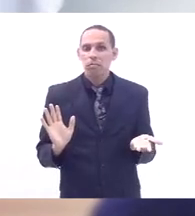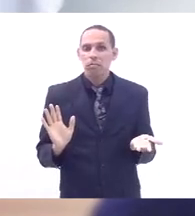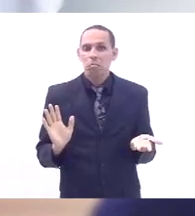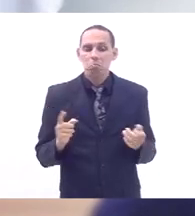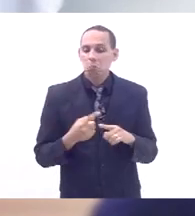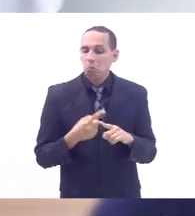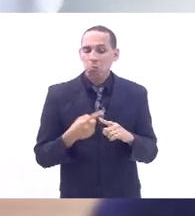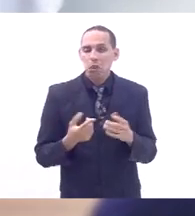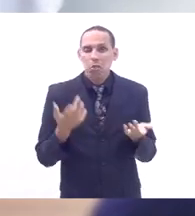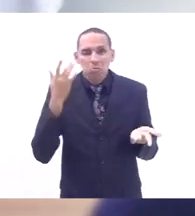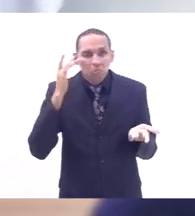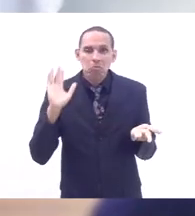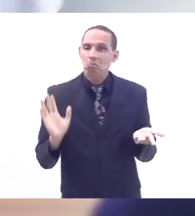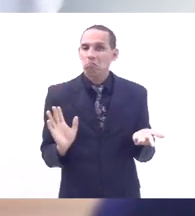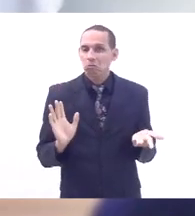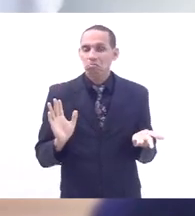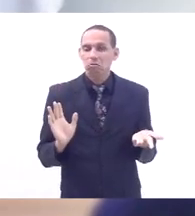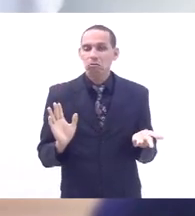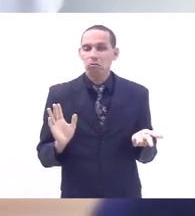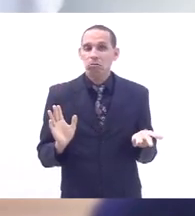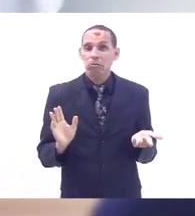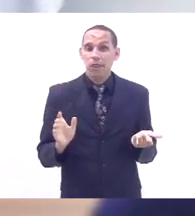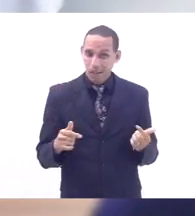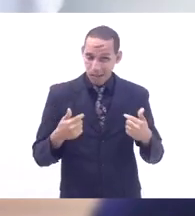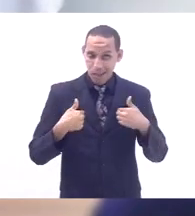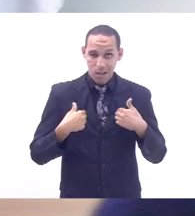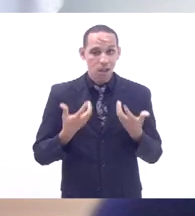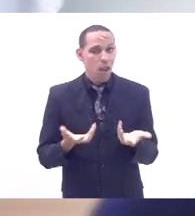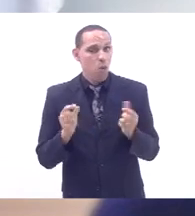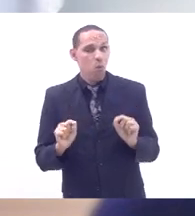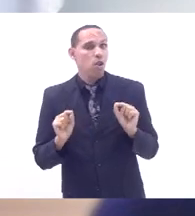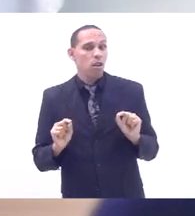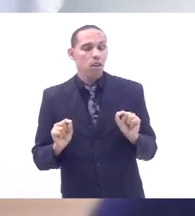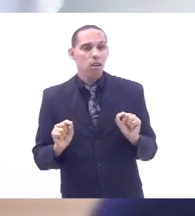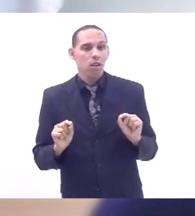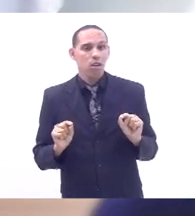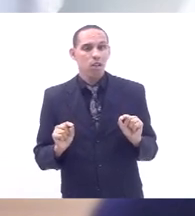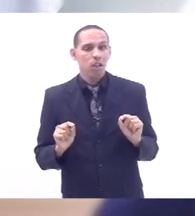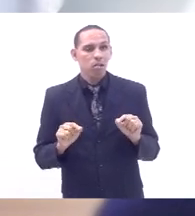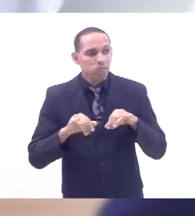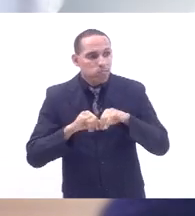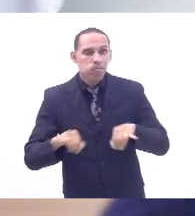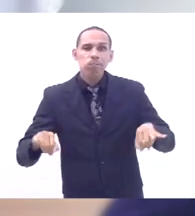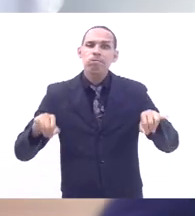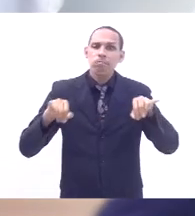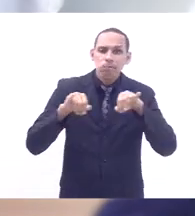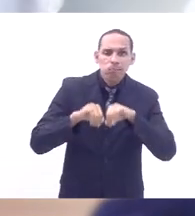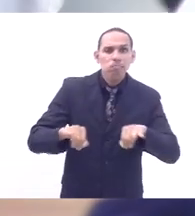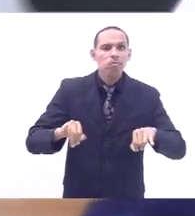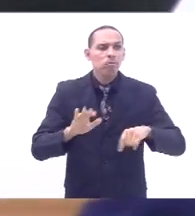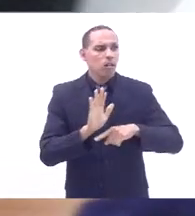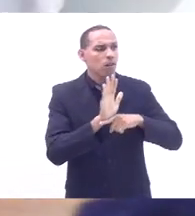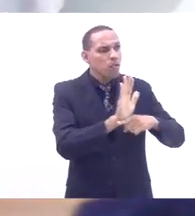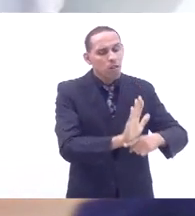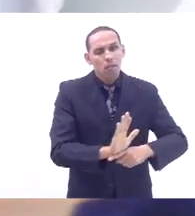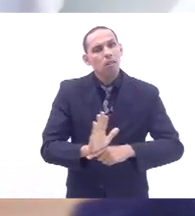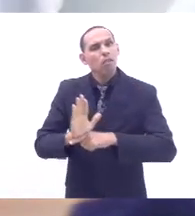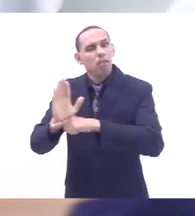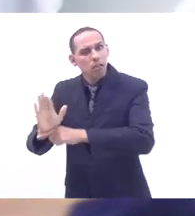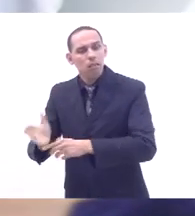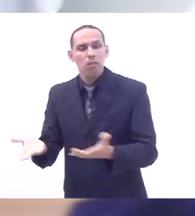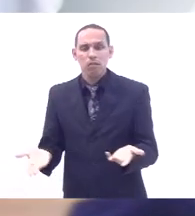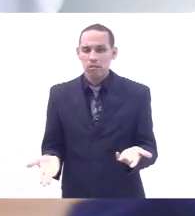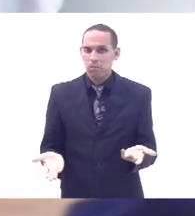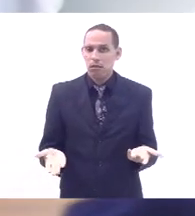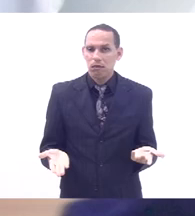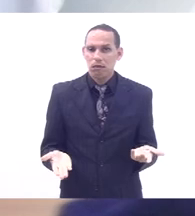o porquê. E essa é a minha intenção aqui, é divulgar, é a gente ajudar,